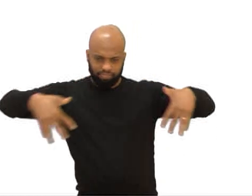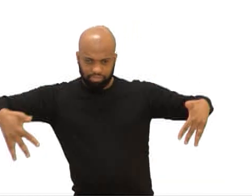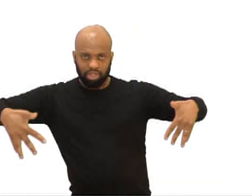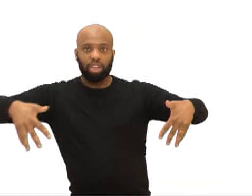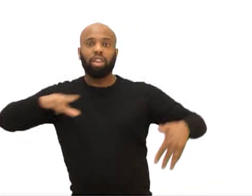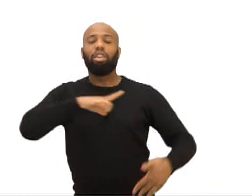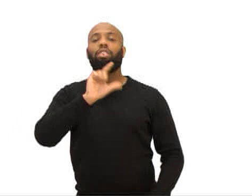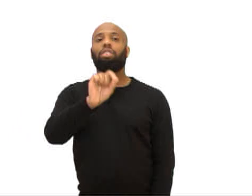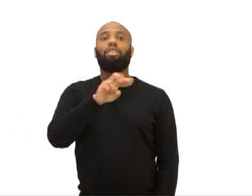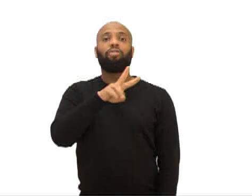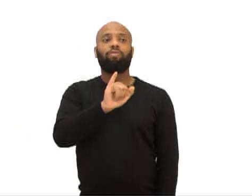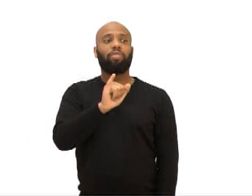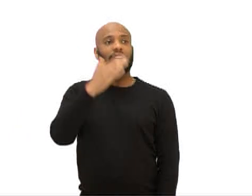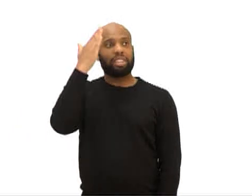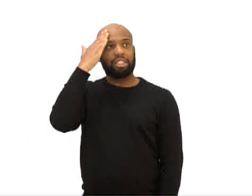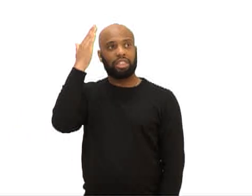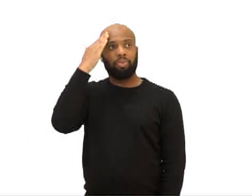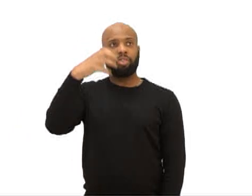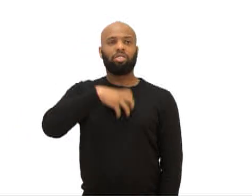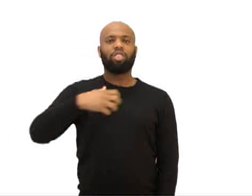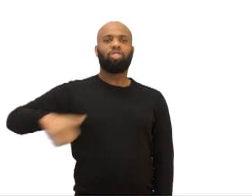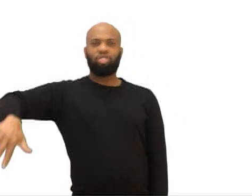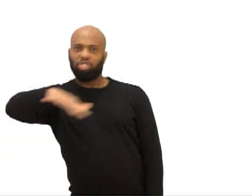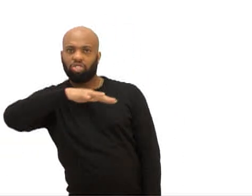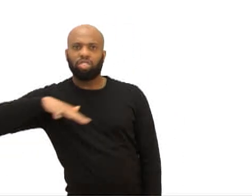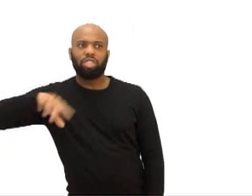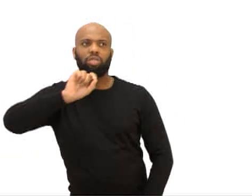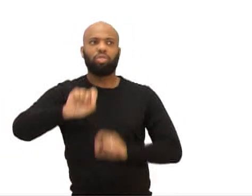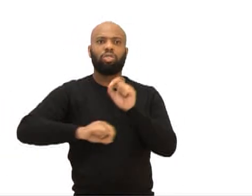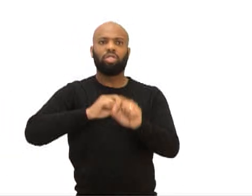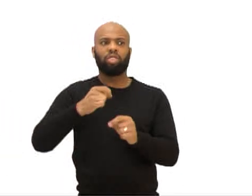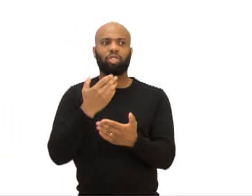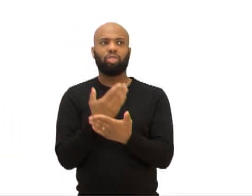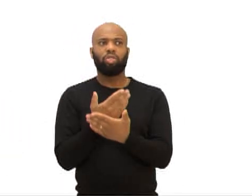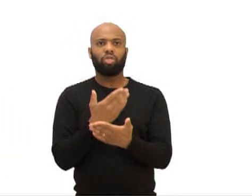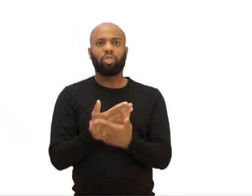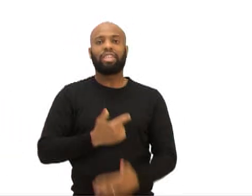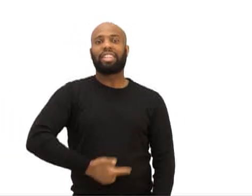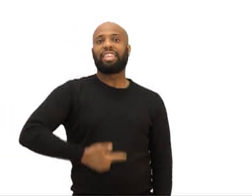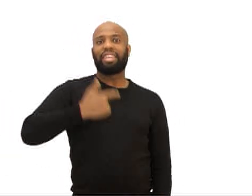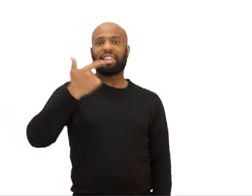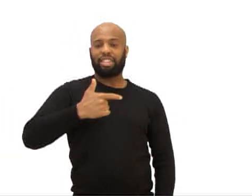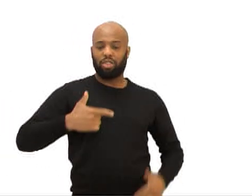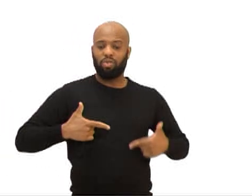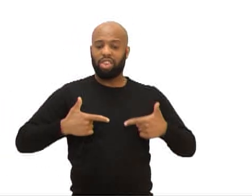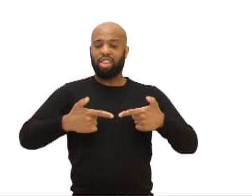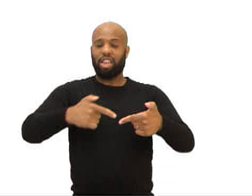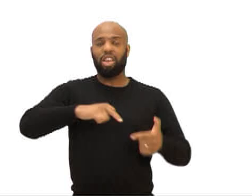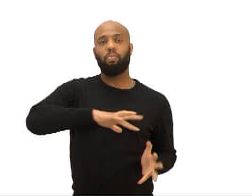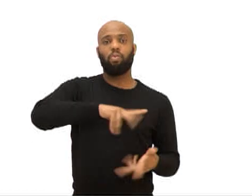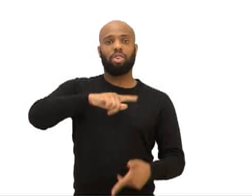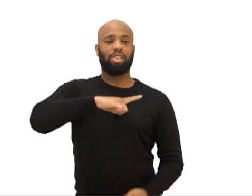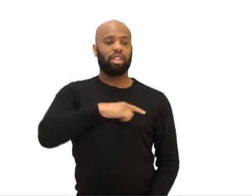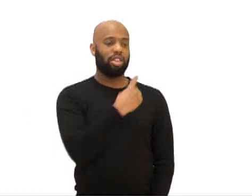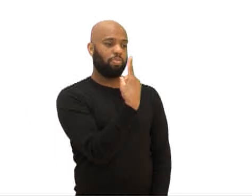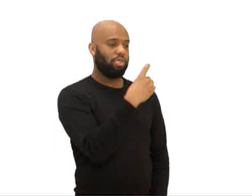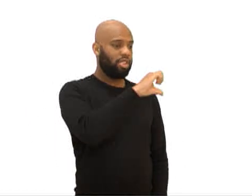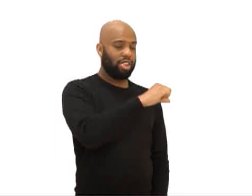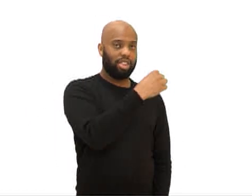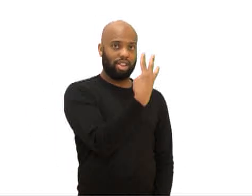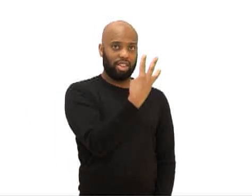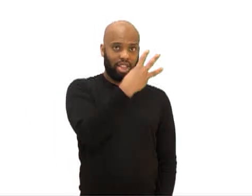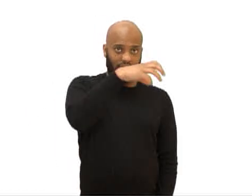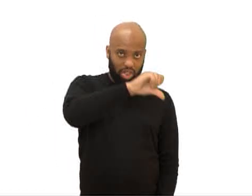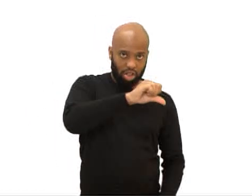vocês, para a gente ter uma noção geral do que a gente estudou. A Segunda Guerra Mundial, ela foi de